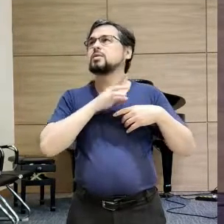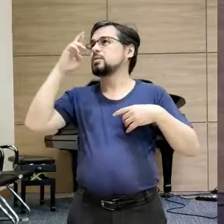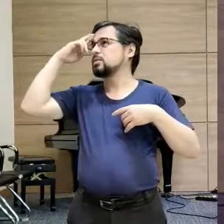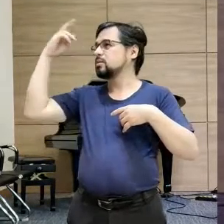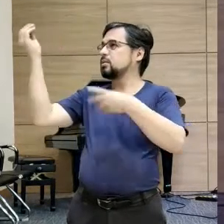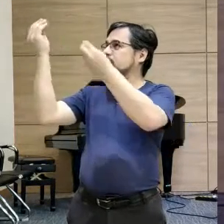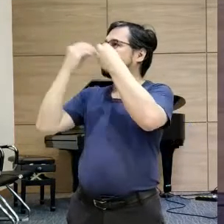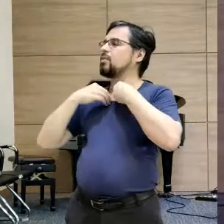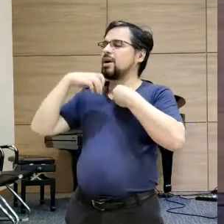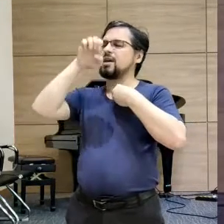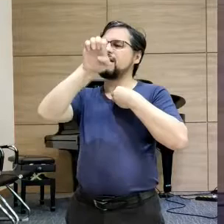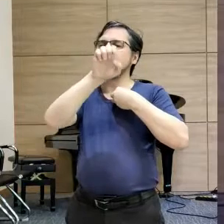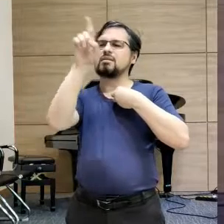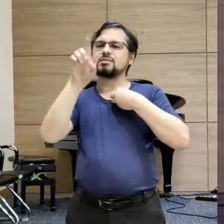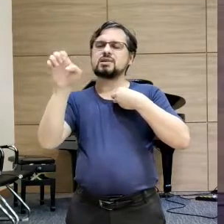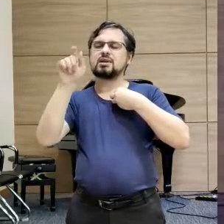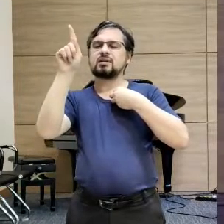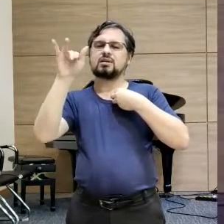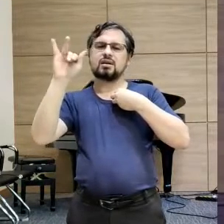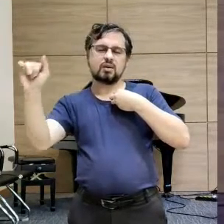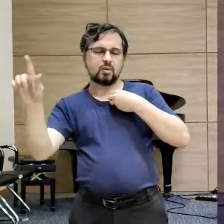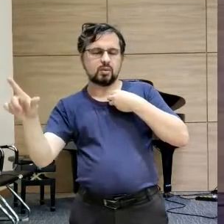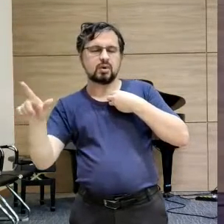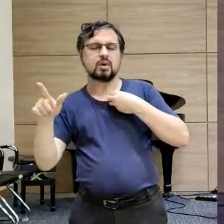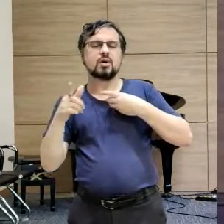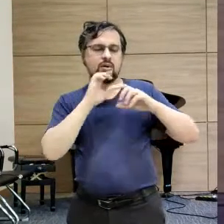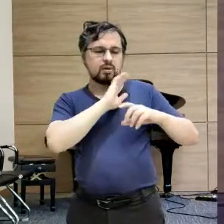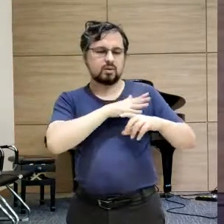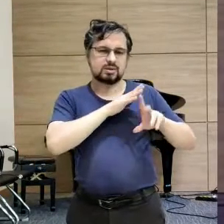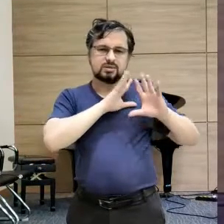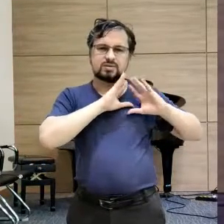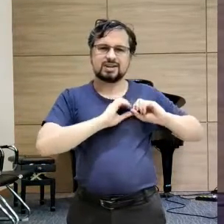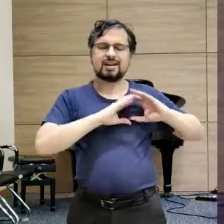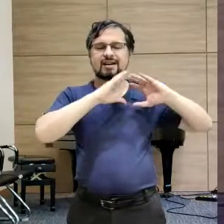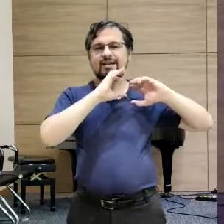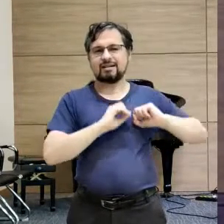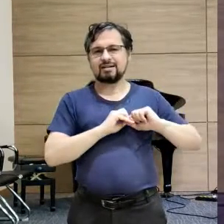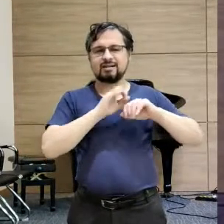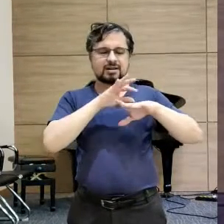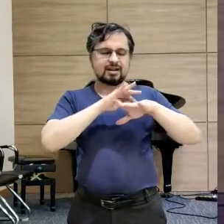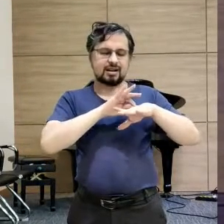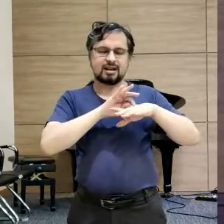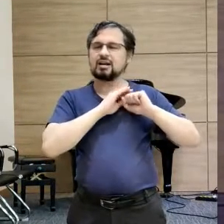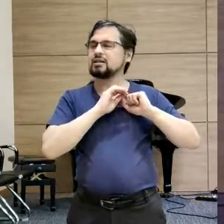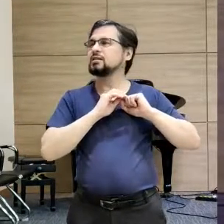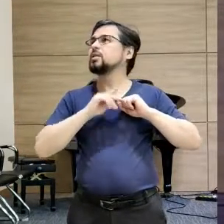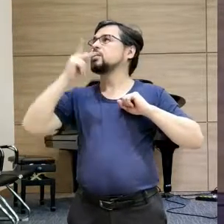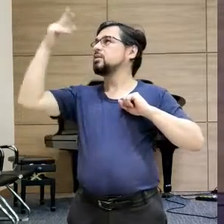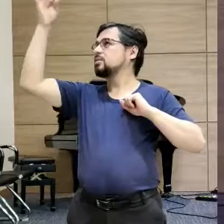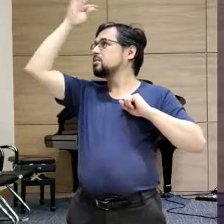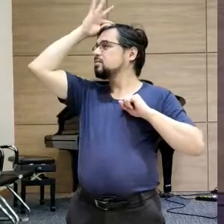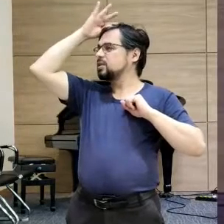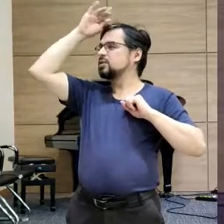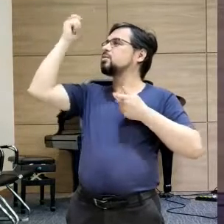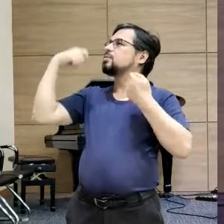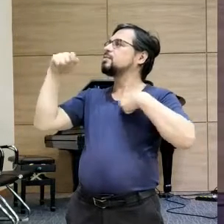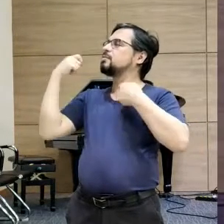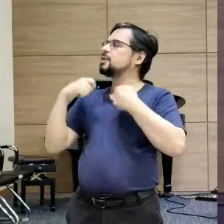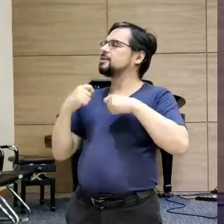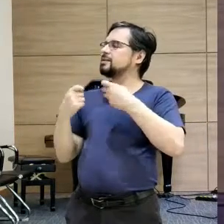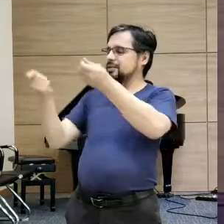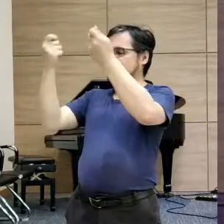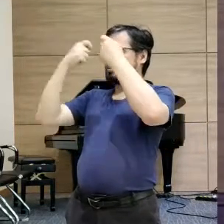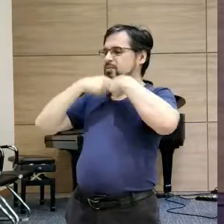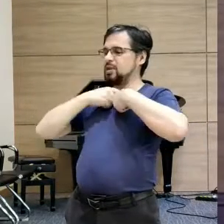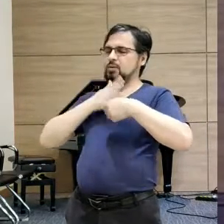um coração que serve. O seu espírito precisa estar no meu coração. Não me expulse da tua